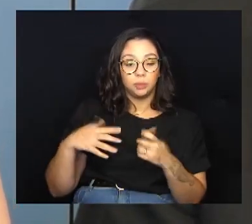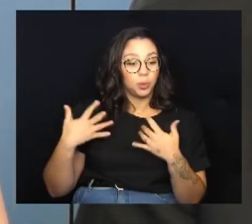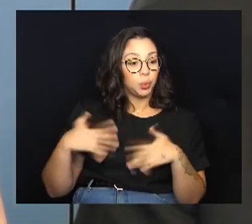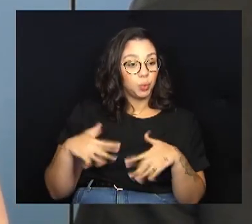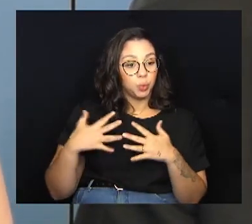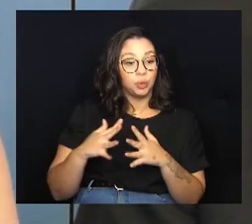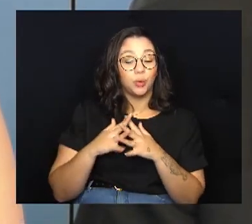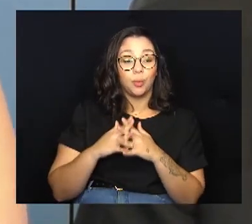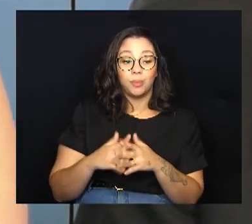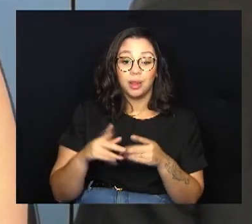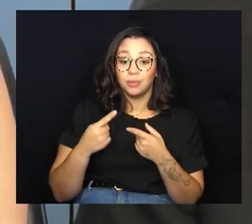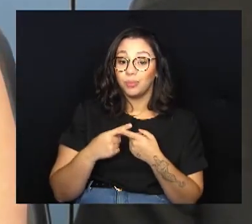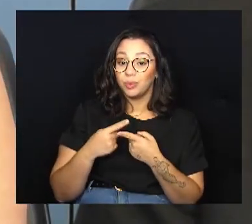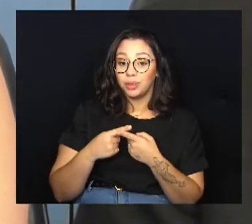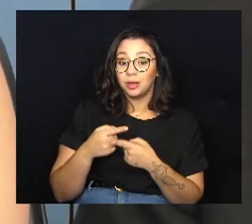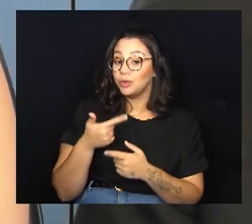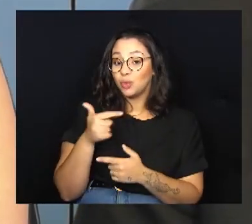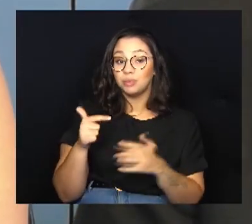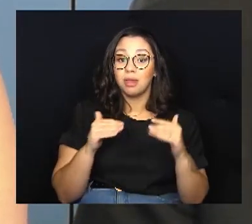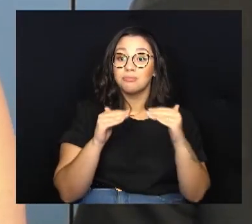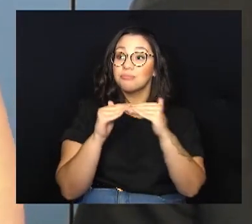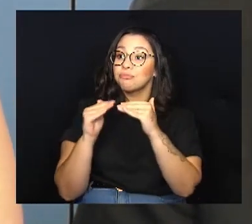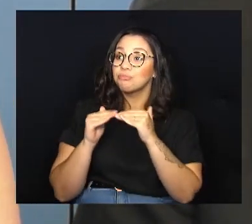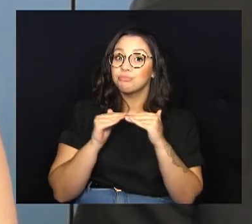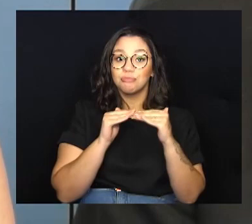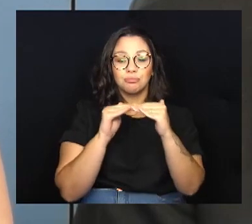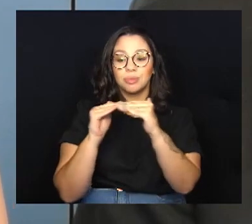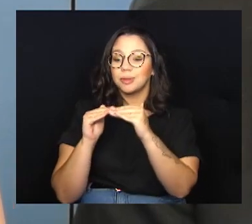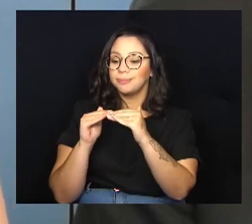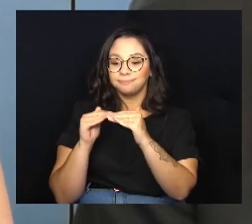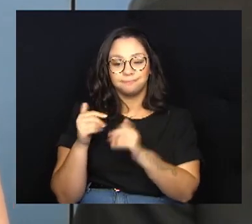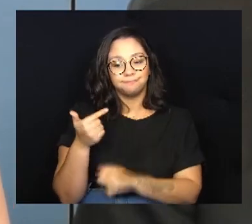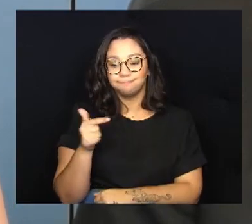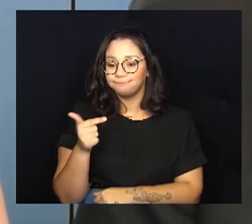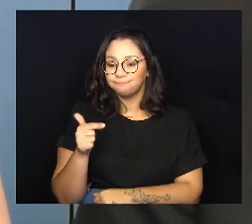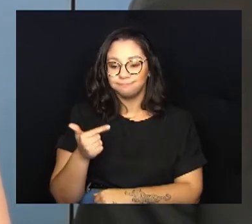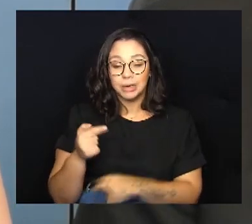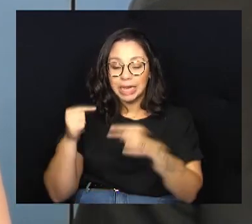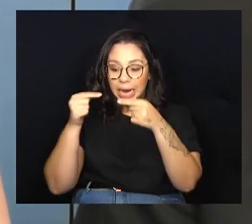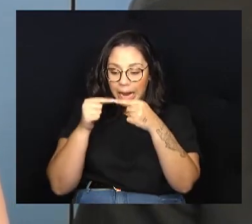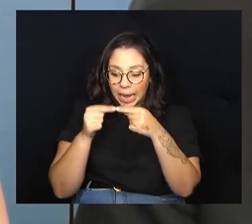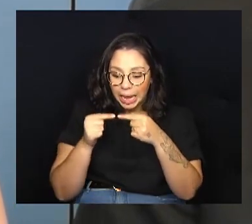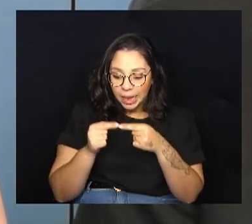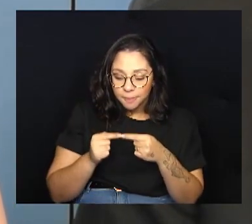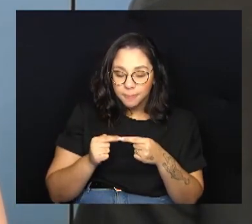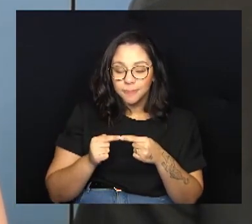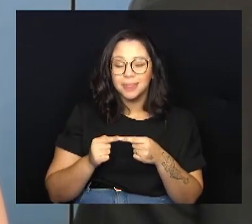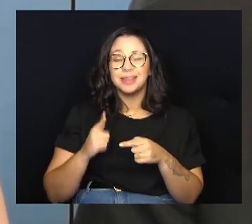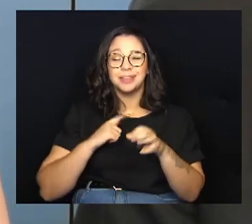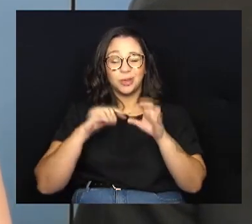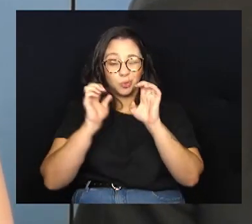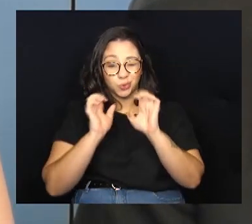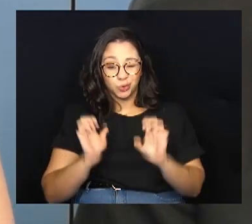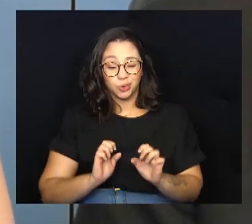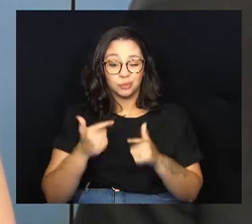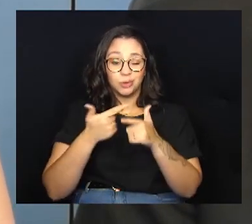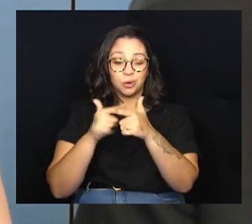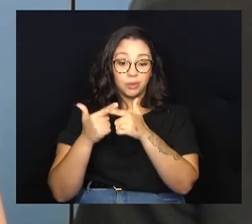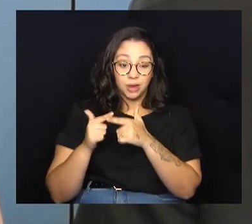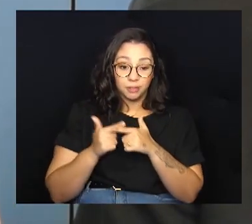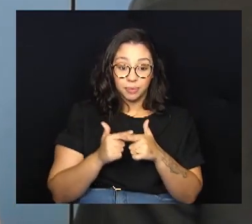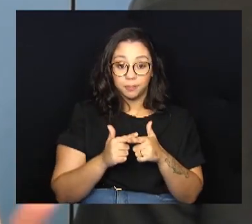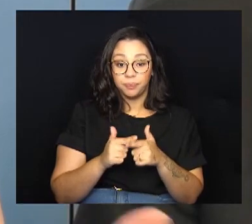nem zumbi no meio daquela multidão, que é essa cannabis, que tem vários nomes. Então, eu acho que a prevenção,